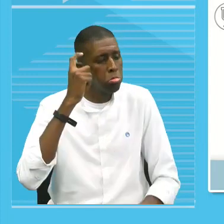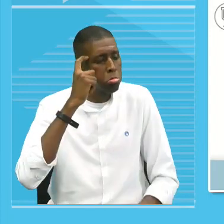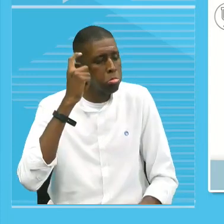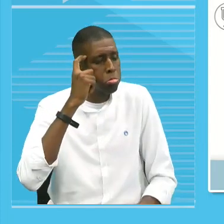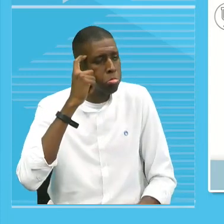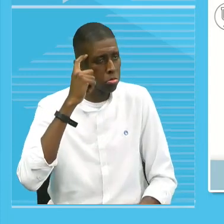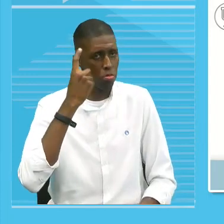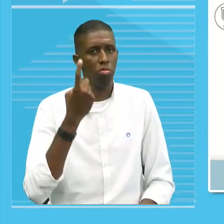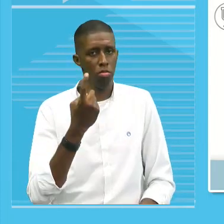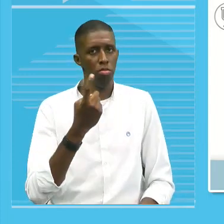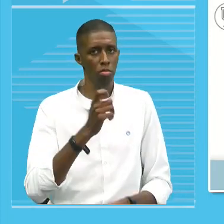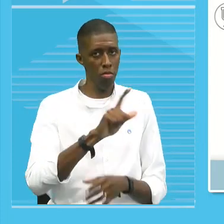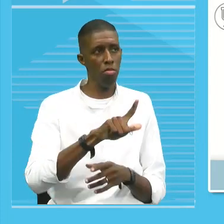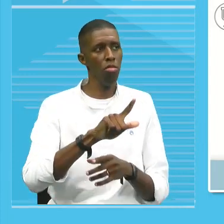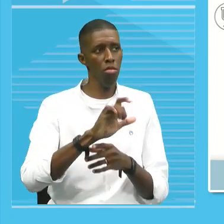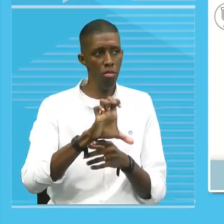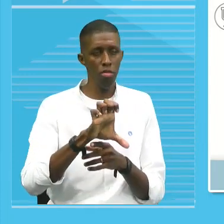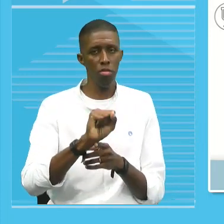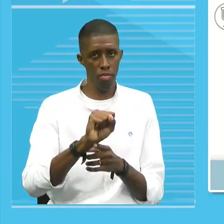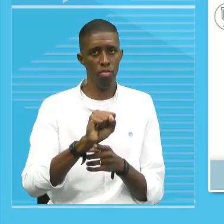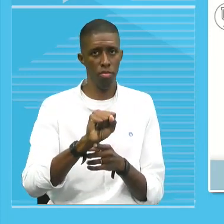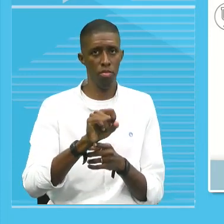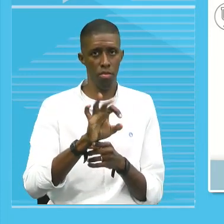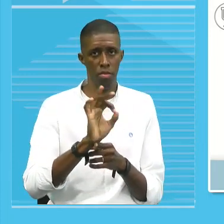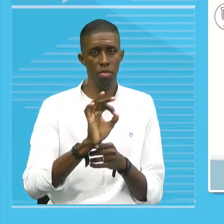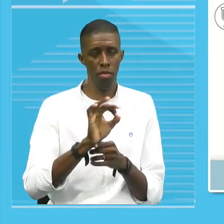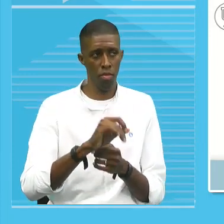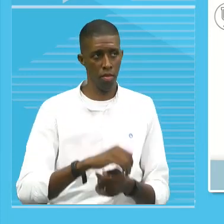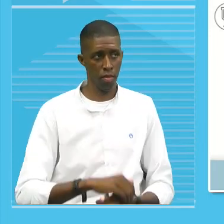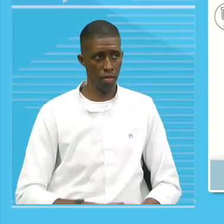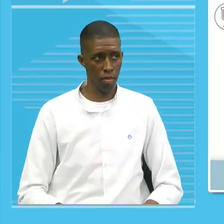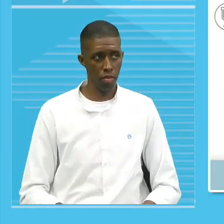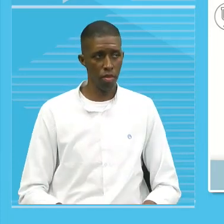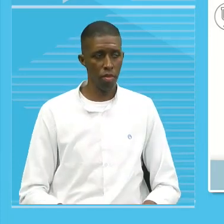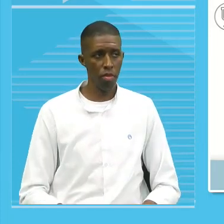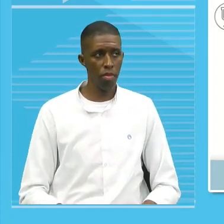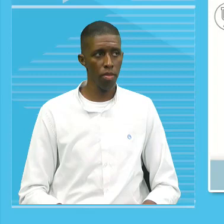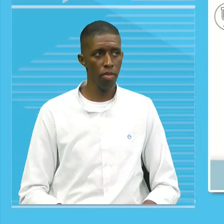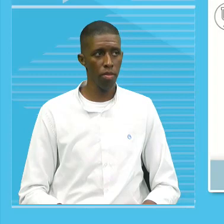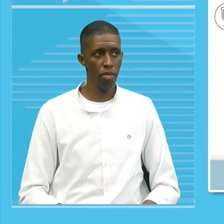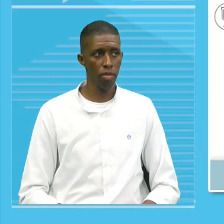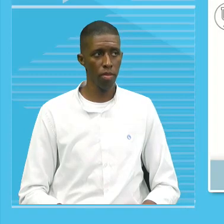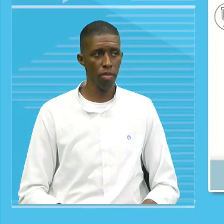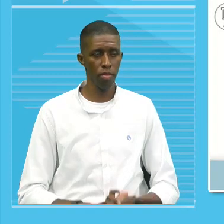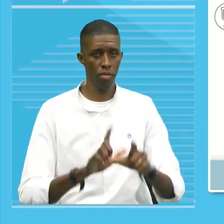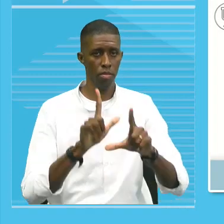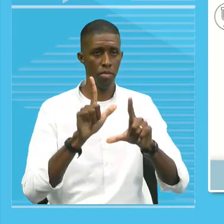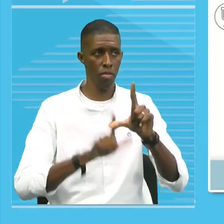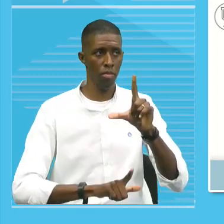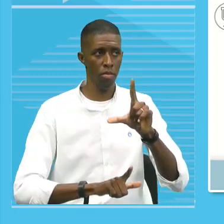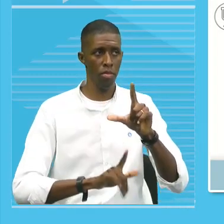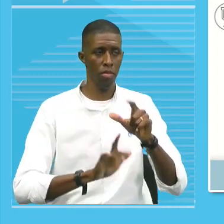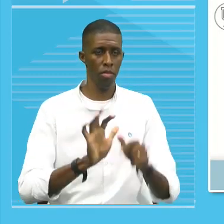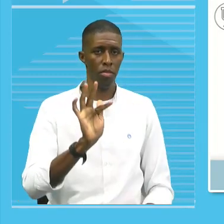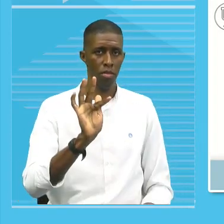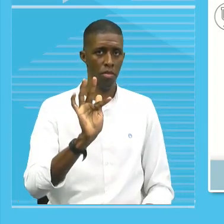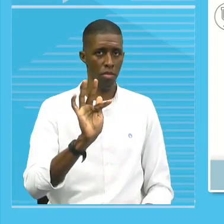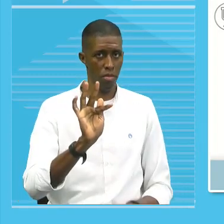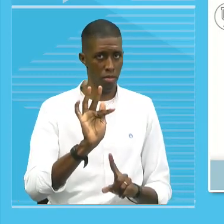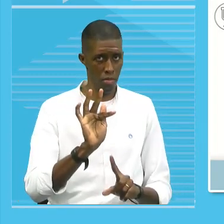Juan letra F Ruan contou avanços outros quando contou os outros para vos outros né